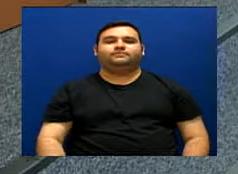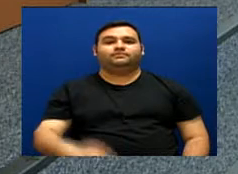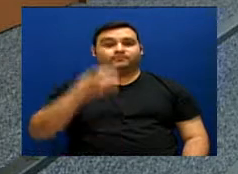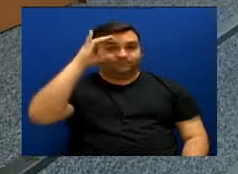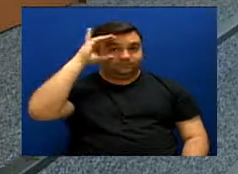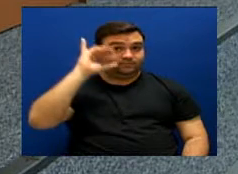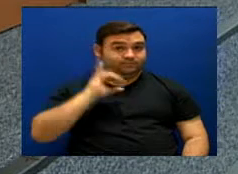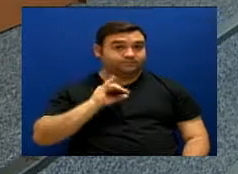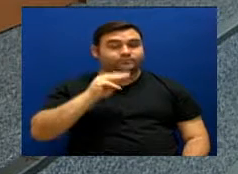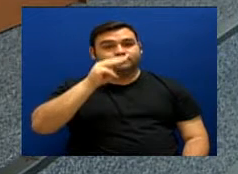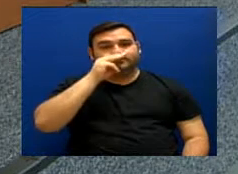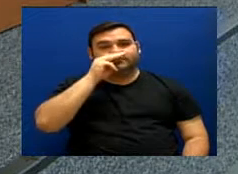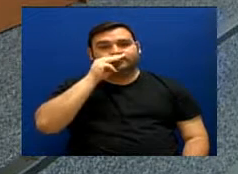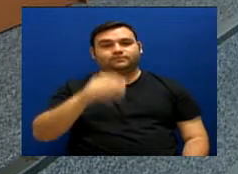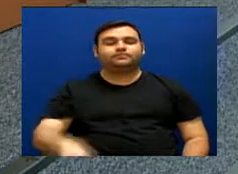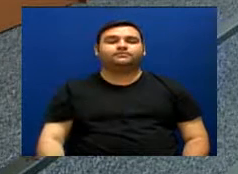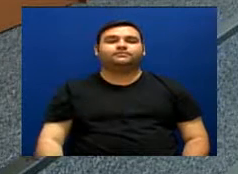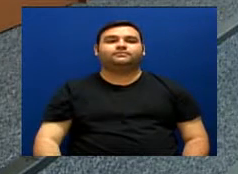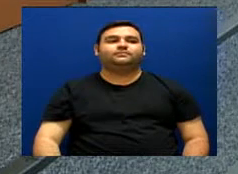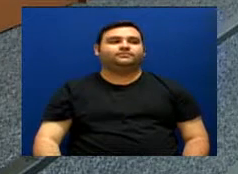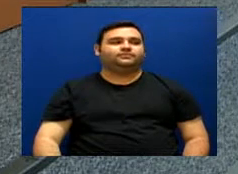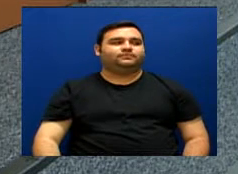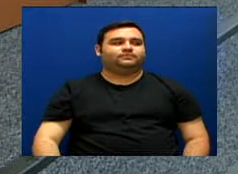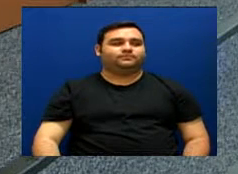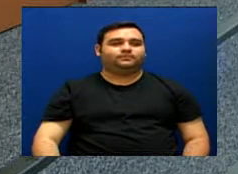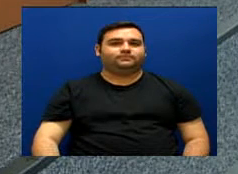Yara e Martinez.